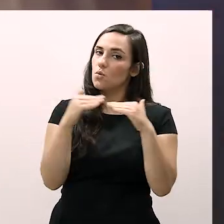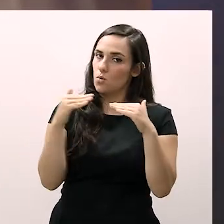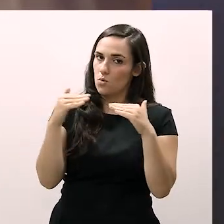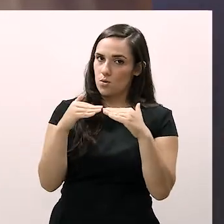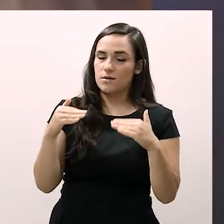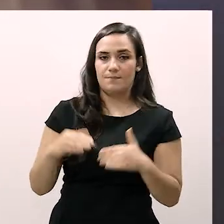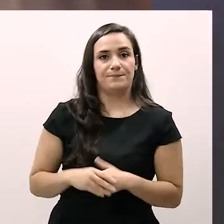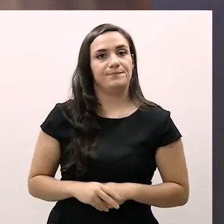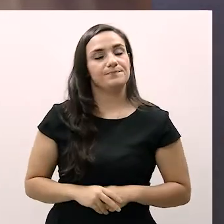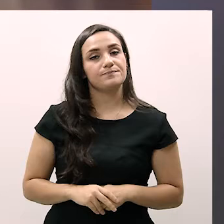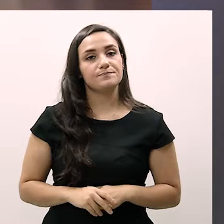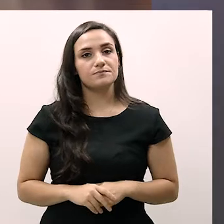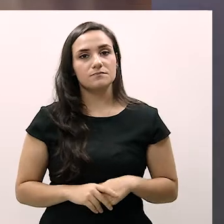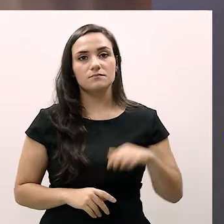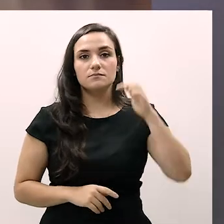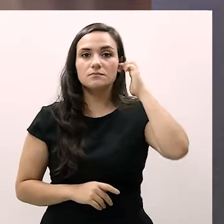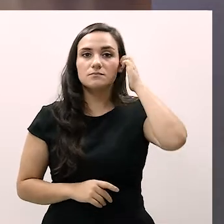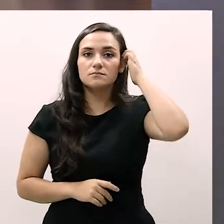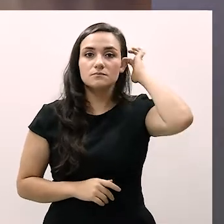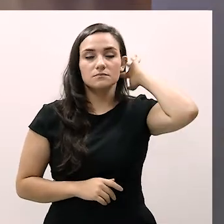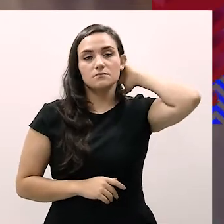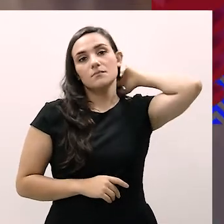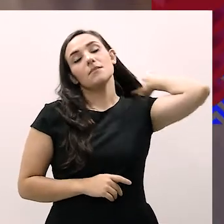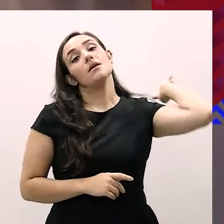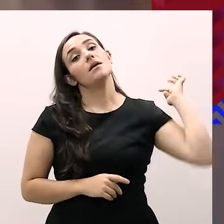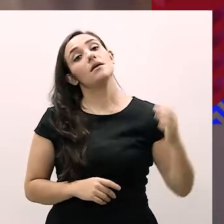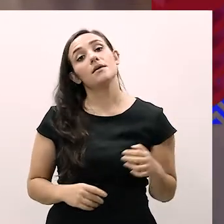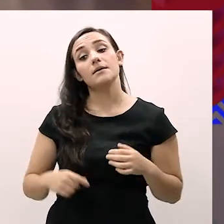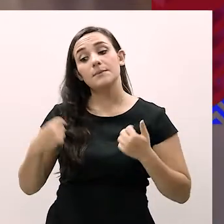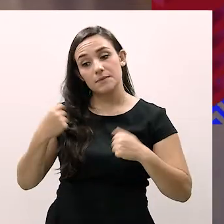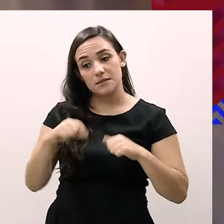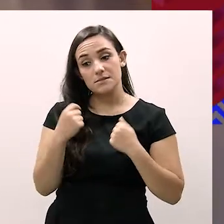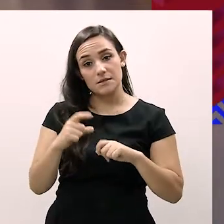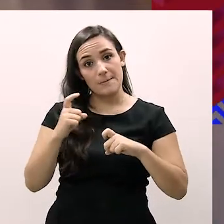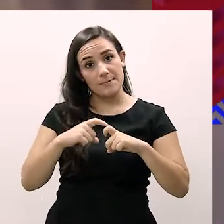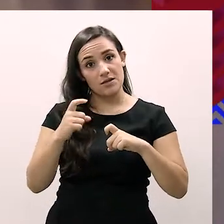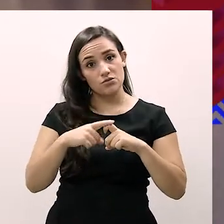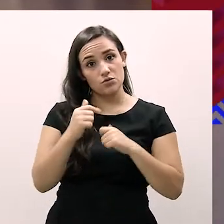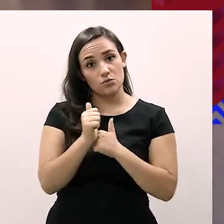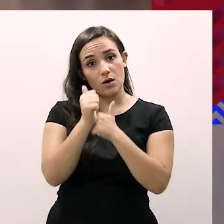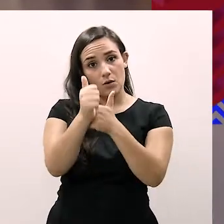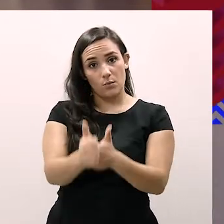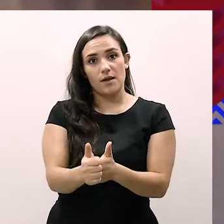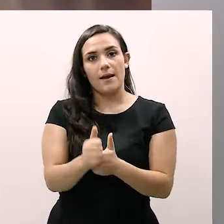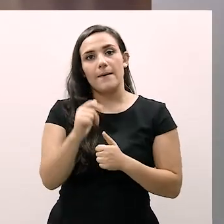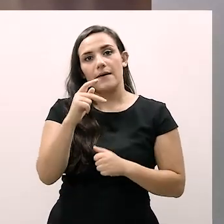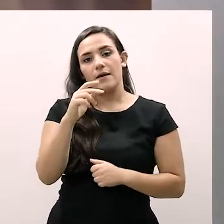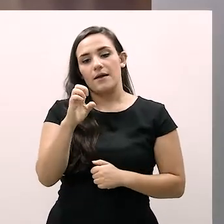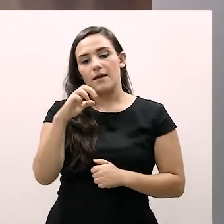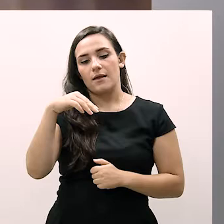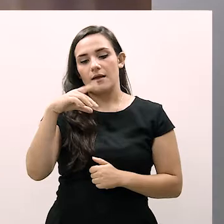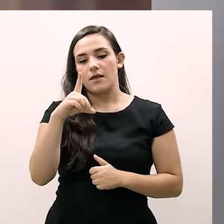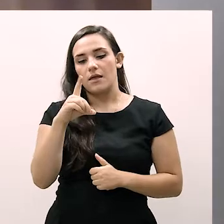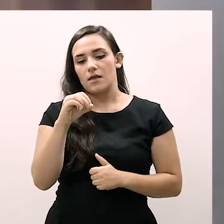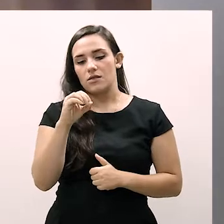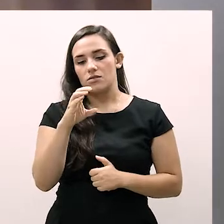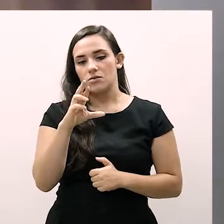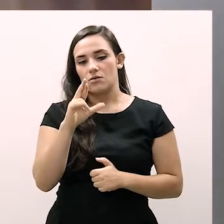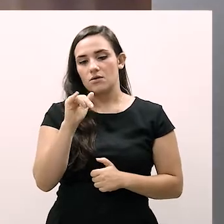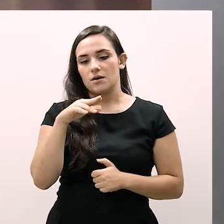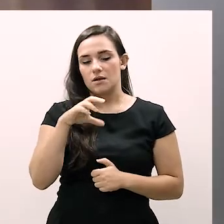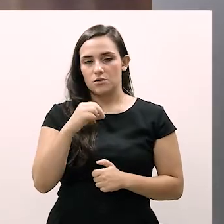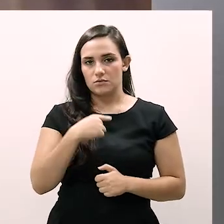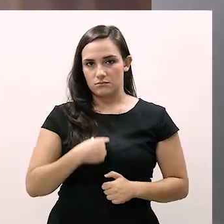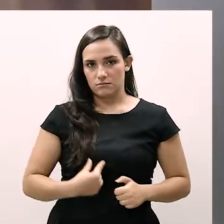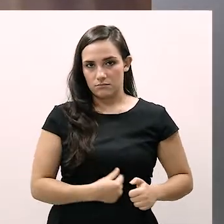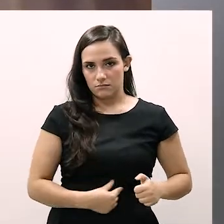pais e devidamente acompanhados por endócrino-pediatra. A grande verdade é que o adolescente